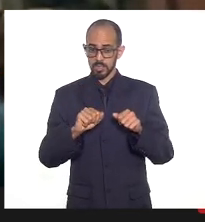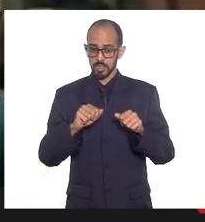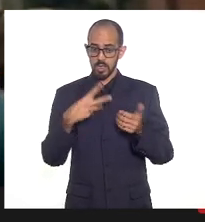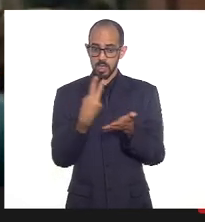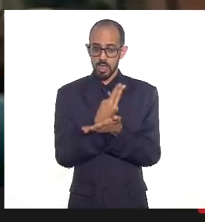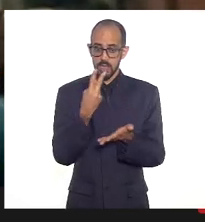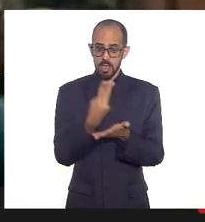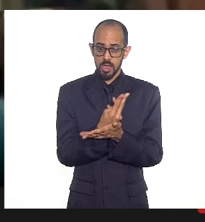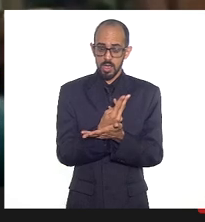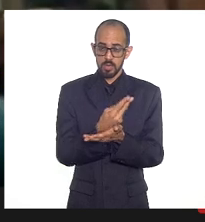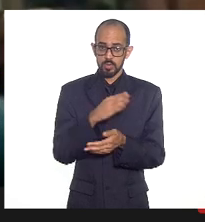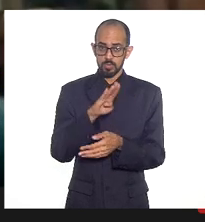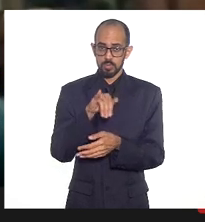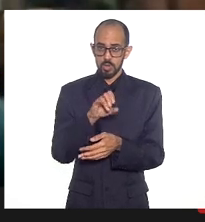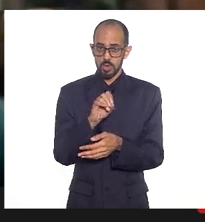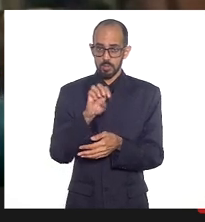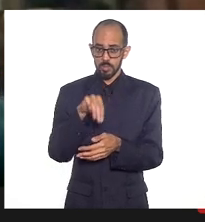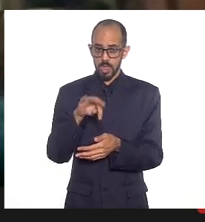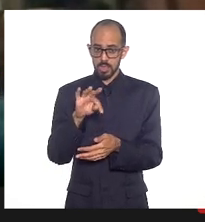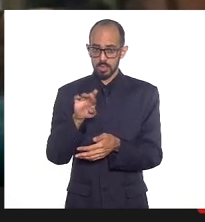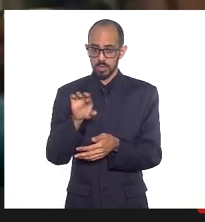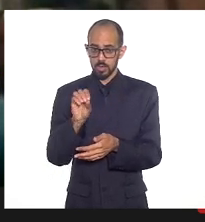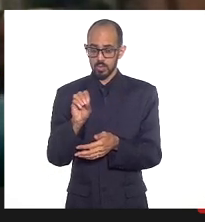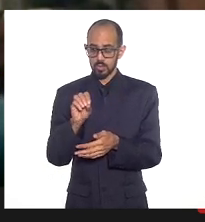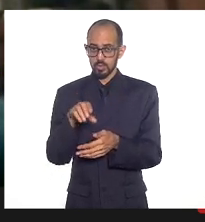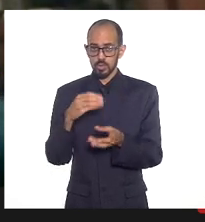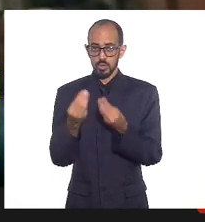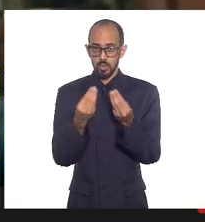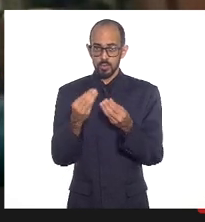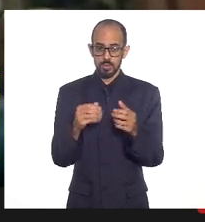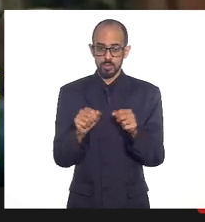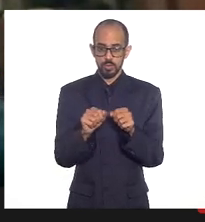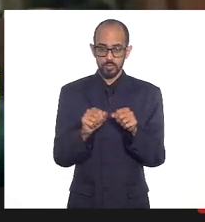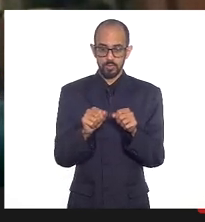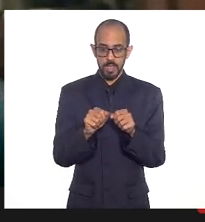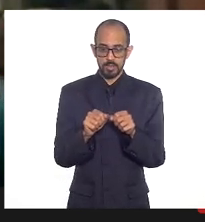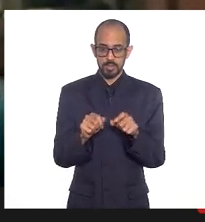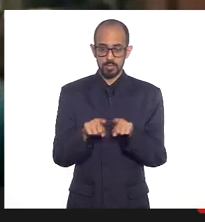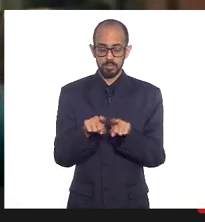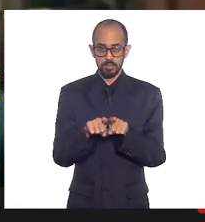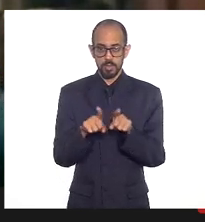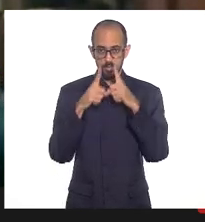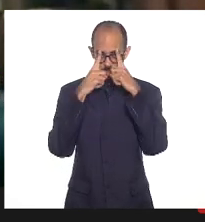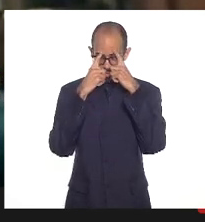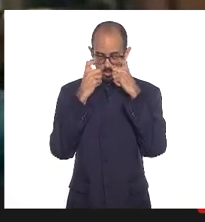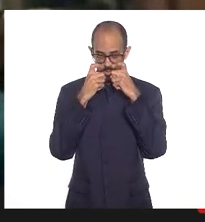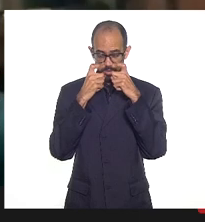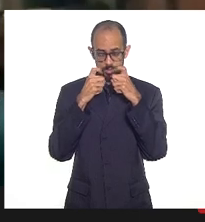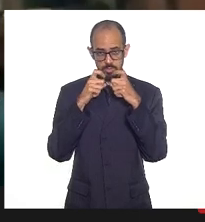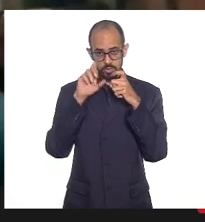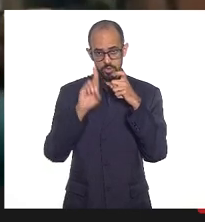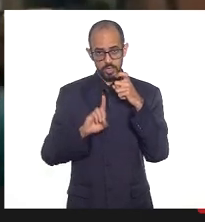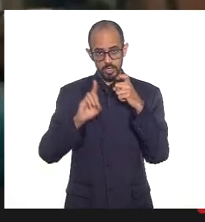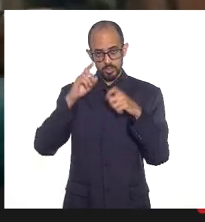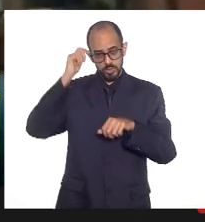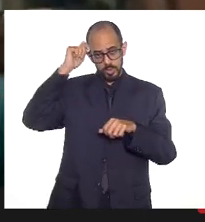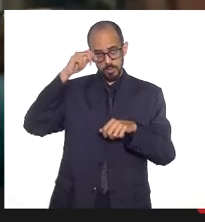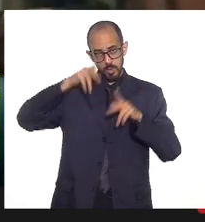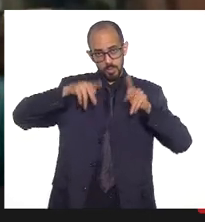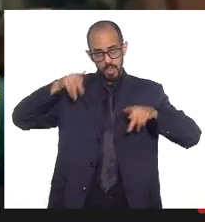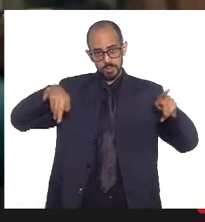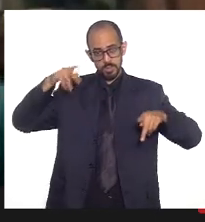pessoais biométricos do cidadão, e o quanto que isso tem levado, por exemplo, à violação de direitos, principalmente da população negra e periférica, que tem